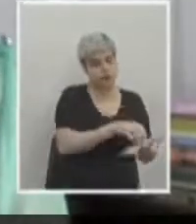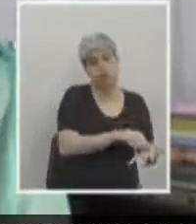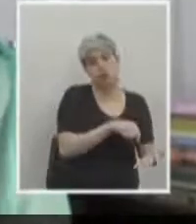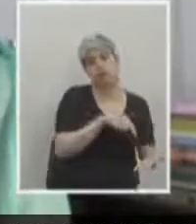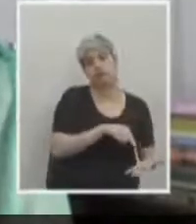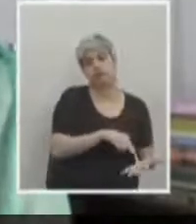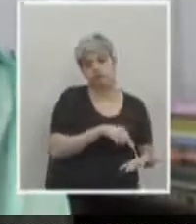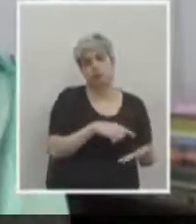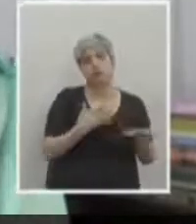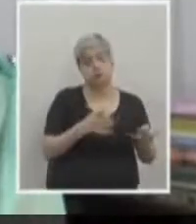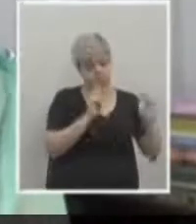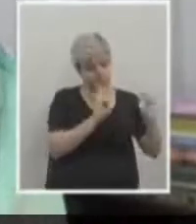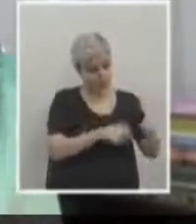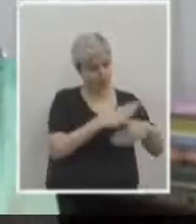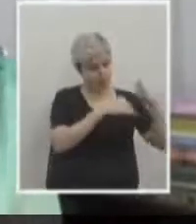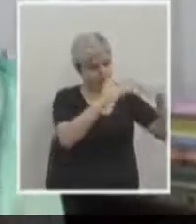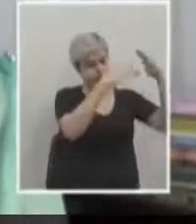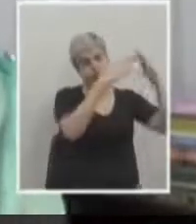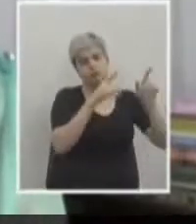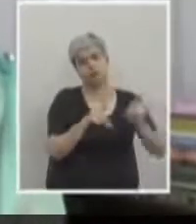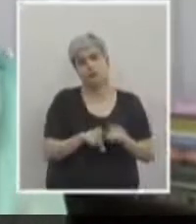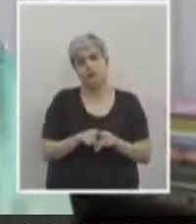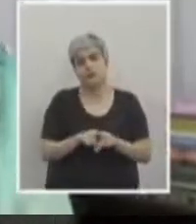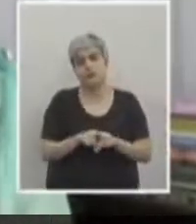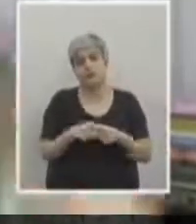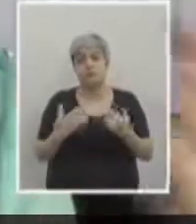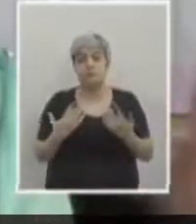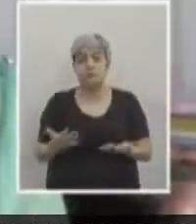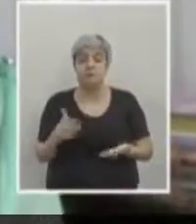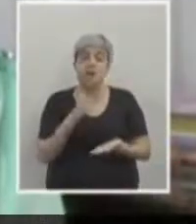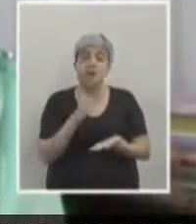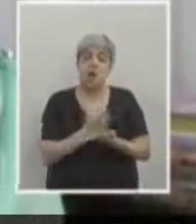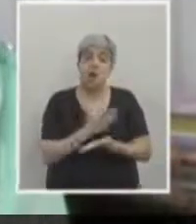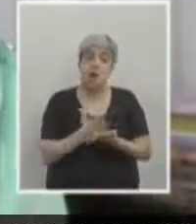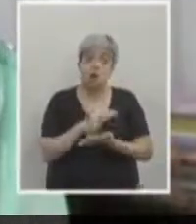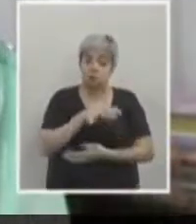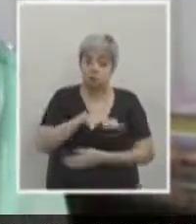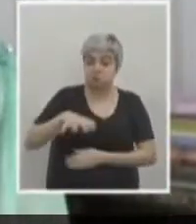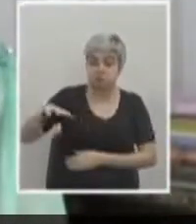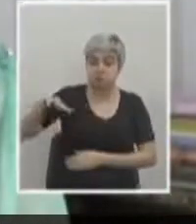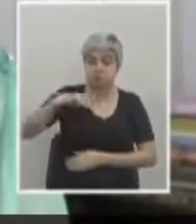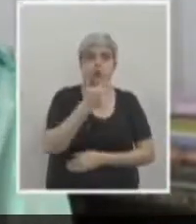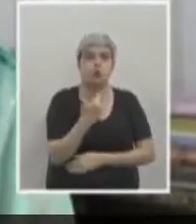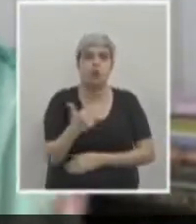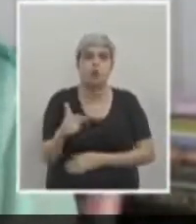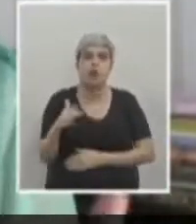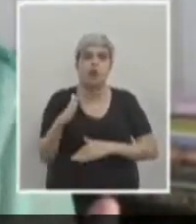esteja capacitado. Aí a senhora disse também que em algumas regiões, né, não tem professores